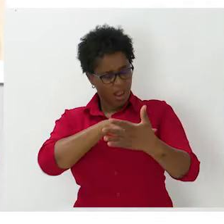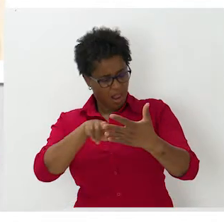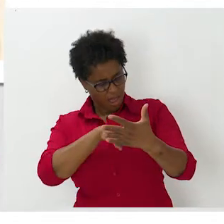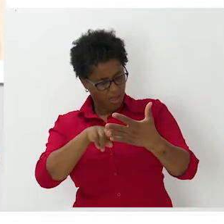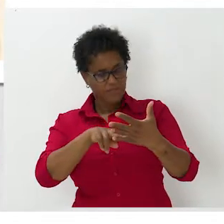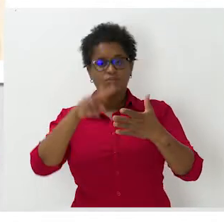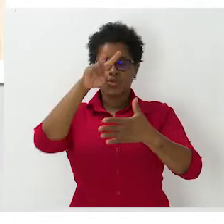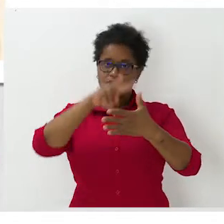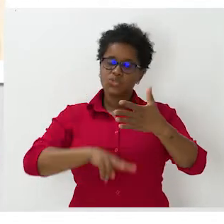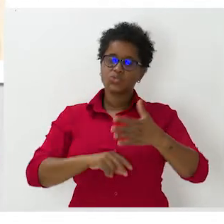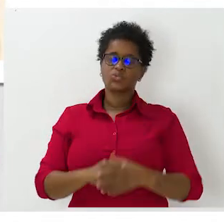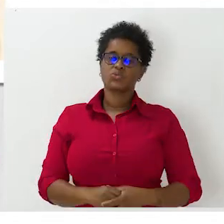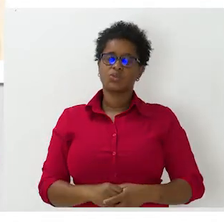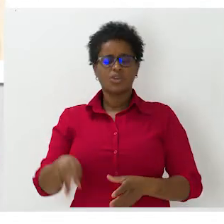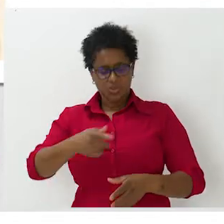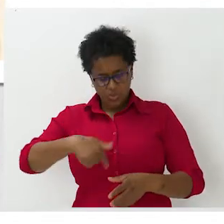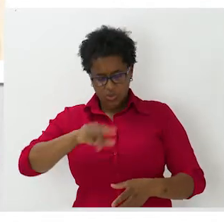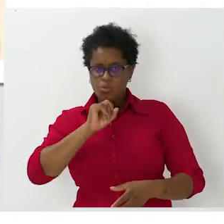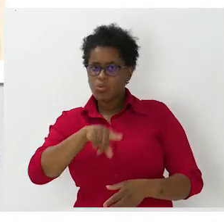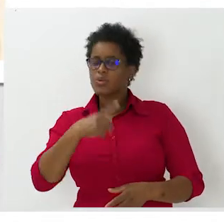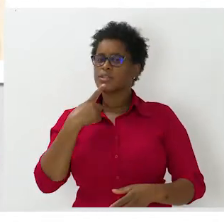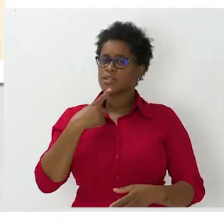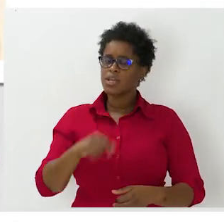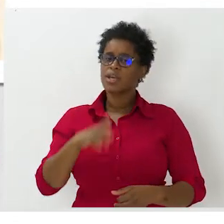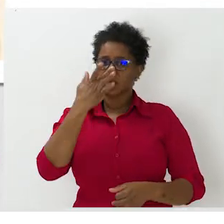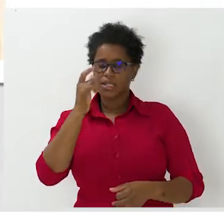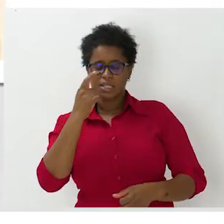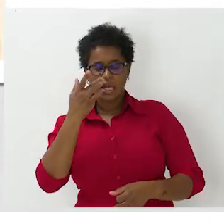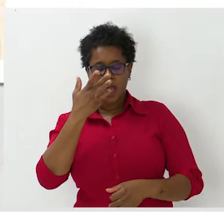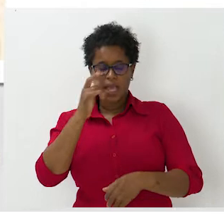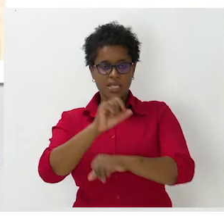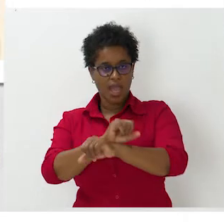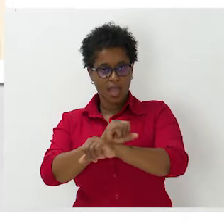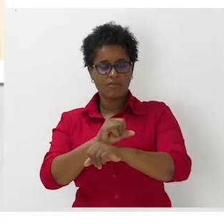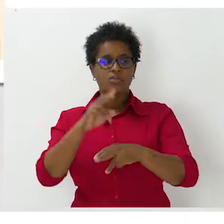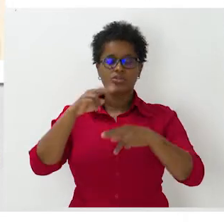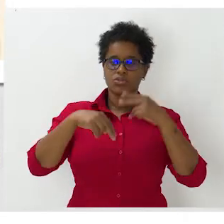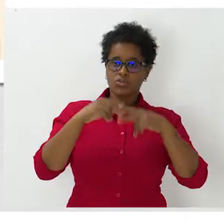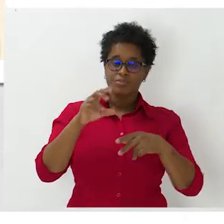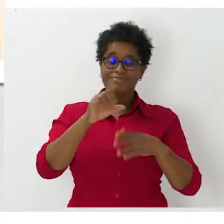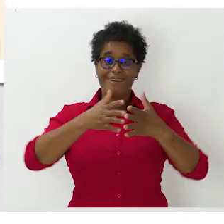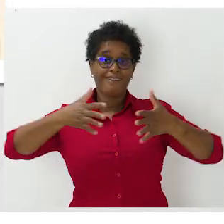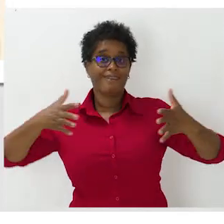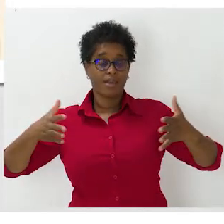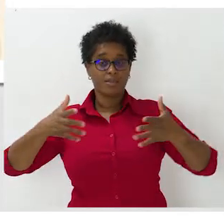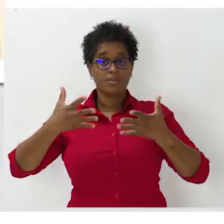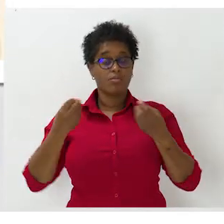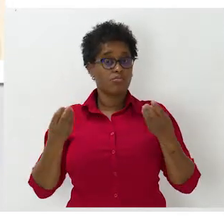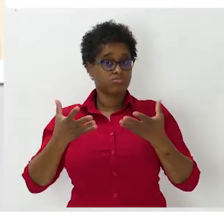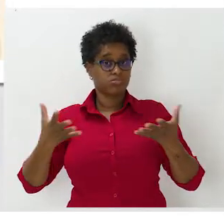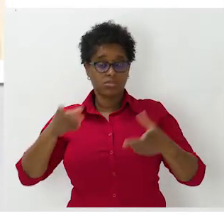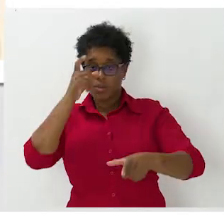texto, podemos perceber escravos formavam a grande maioria